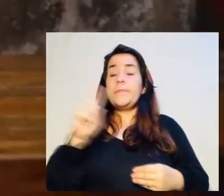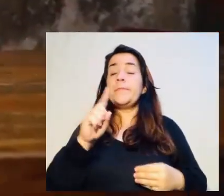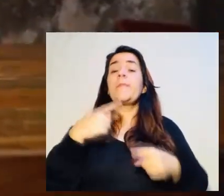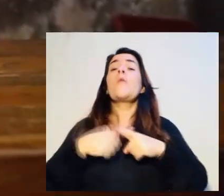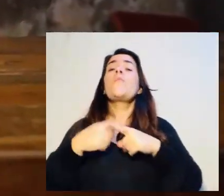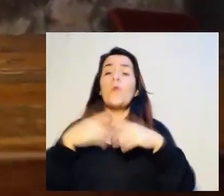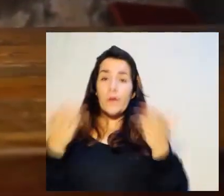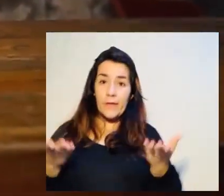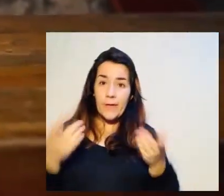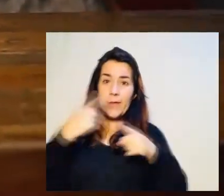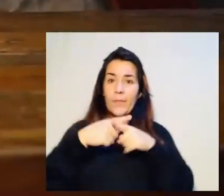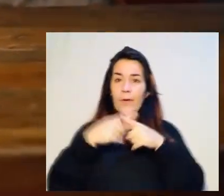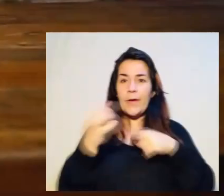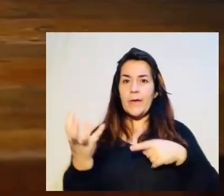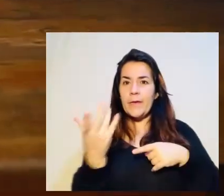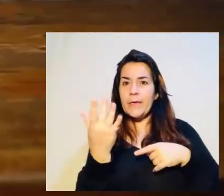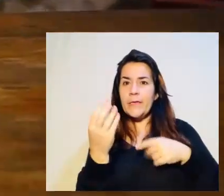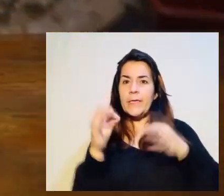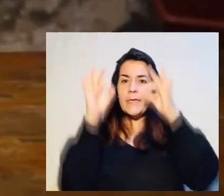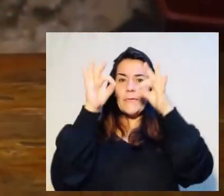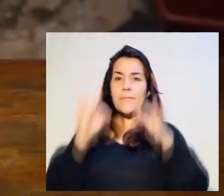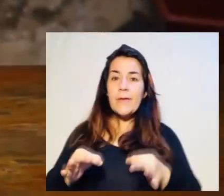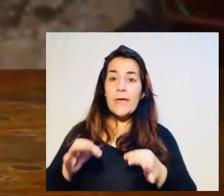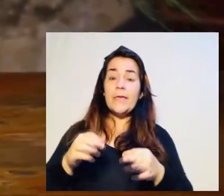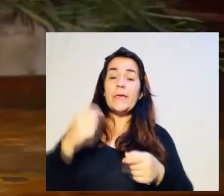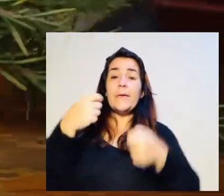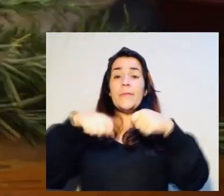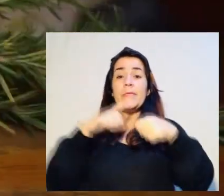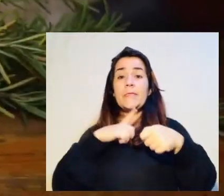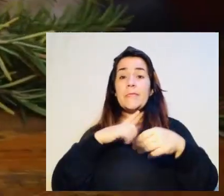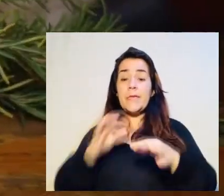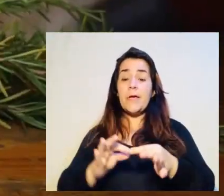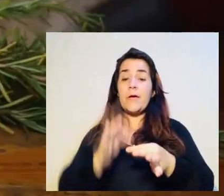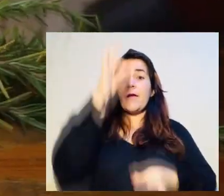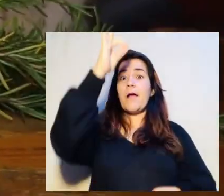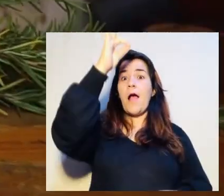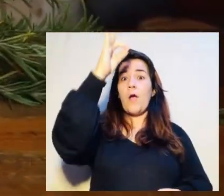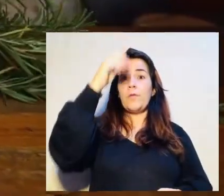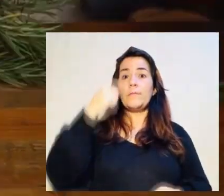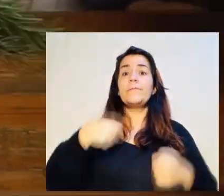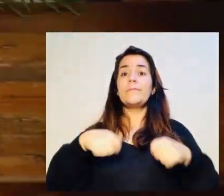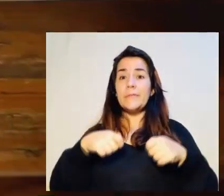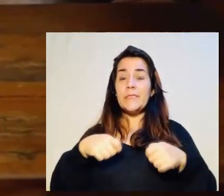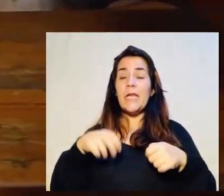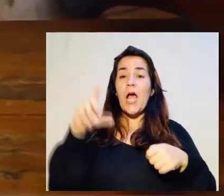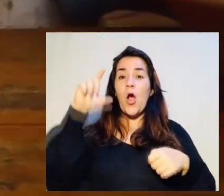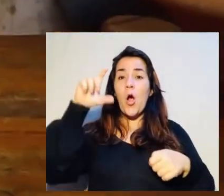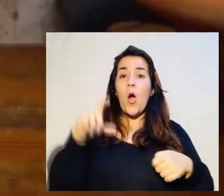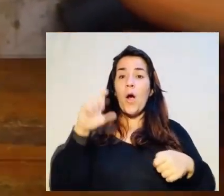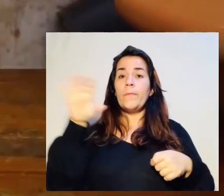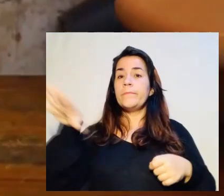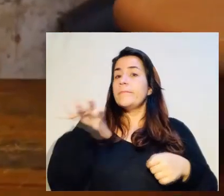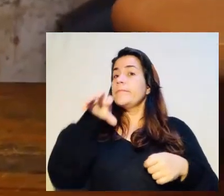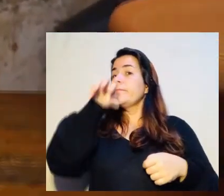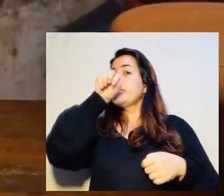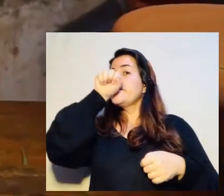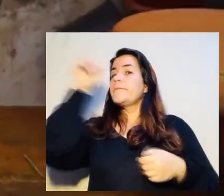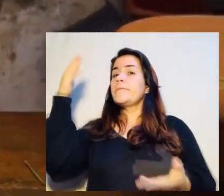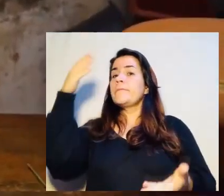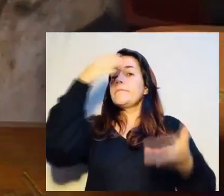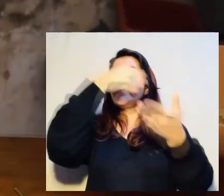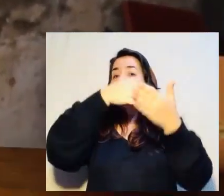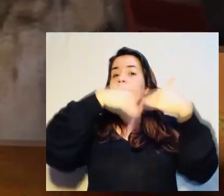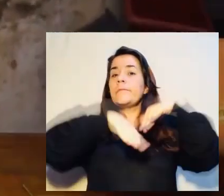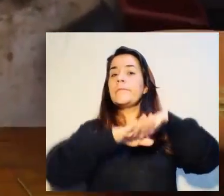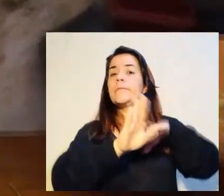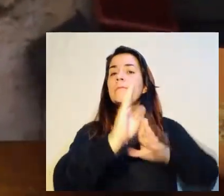a planta. Por quê? Para o incenso queimar direito, ele precisa ter o caule, mas ele precisa que o oxigênio, né, o